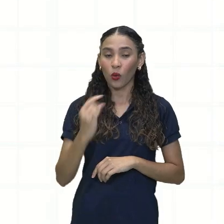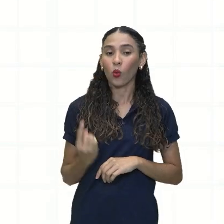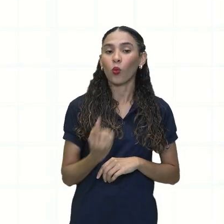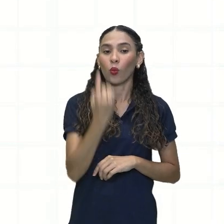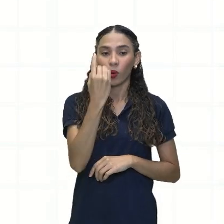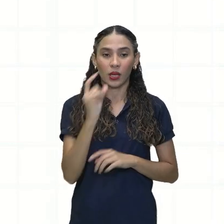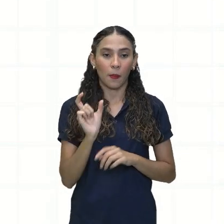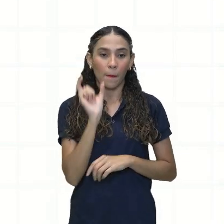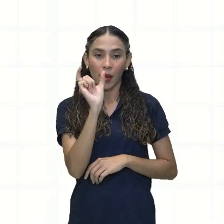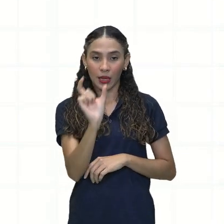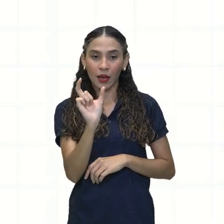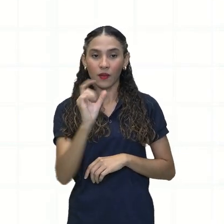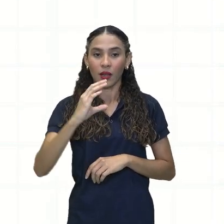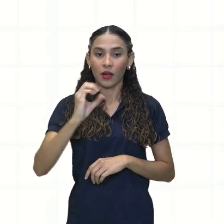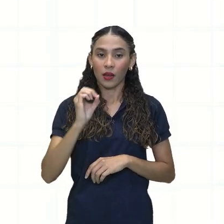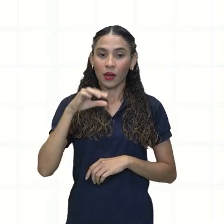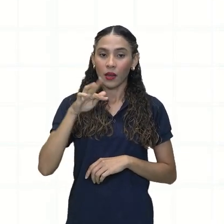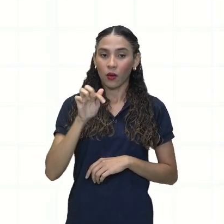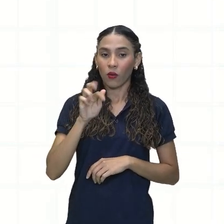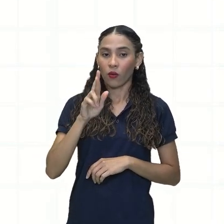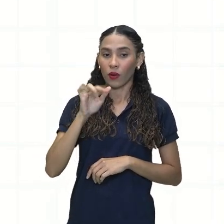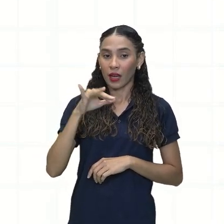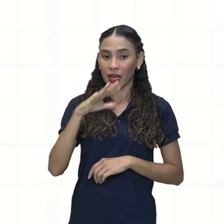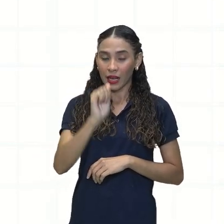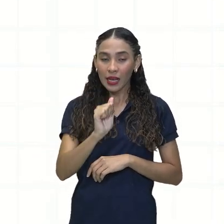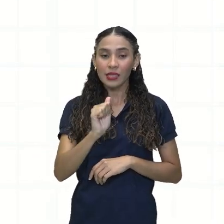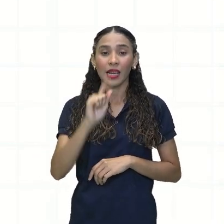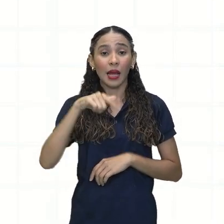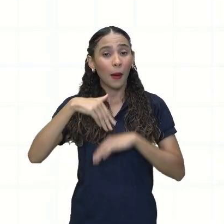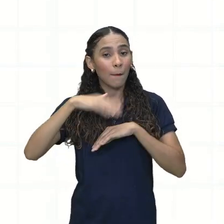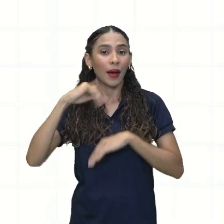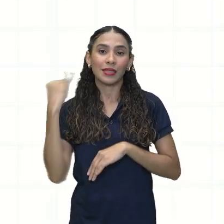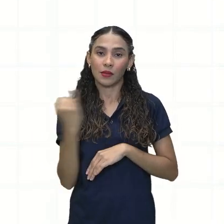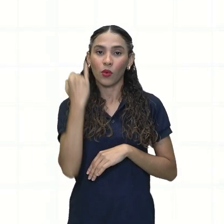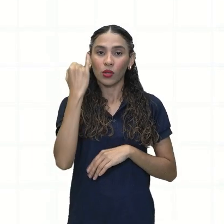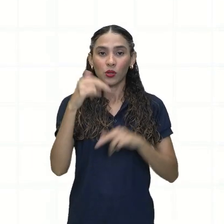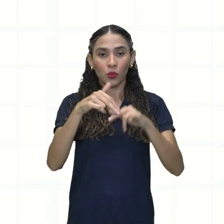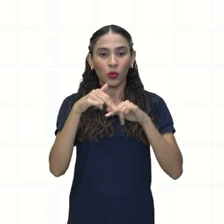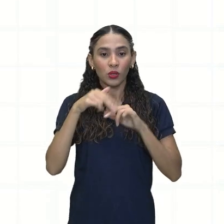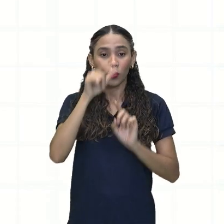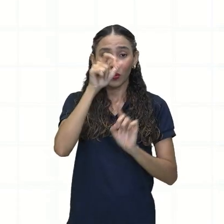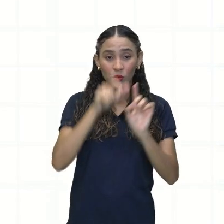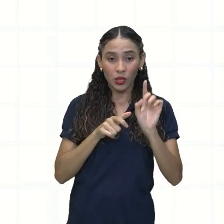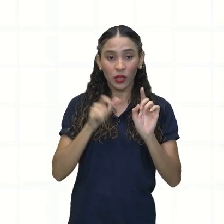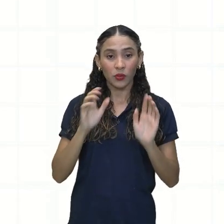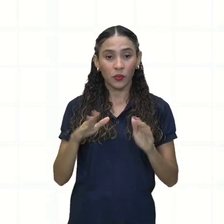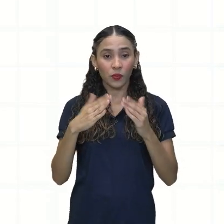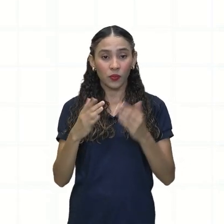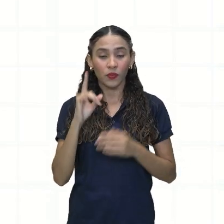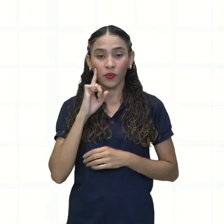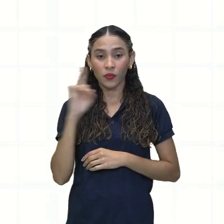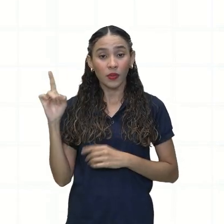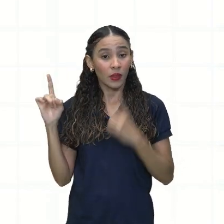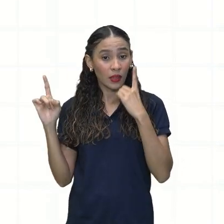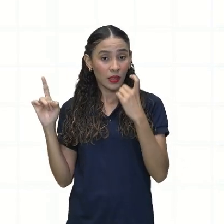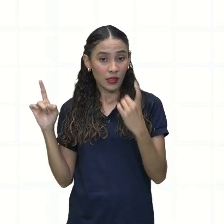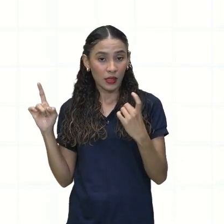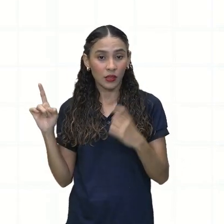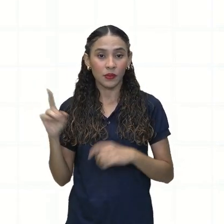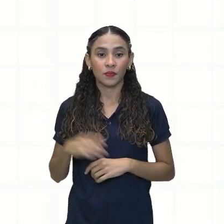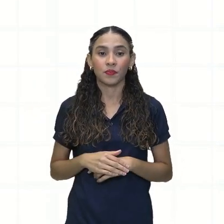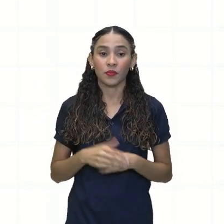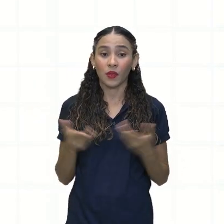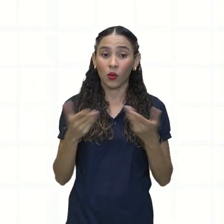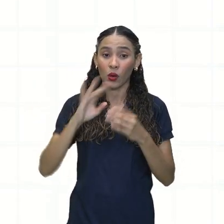palavra. Conferência, a mais importante, que não à toa é um sujeito. Então, olha só que aqui interessante. Então, agora eu